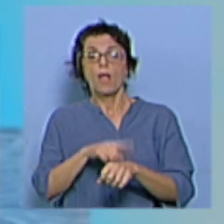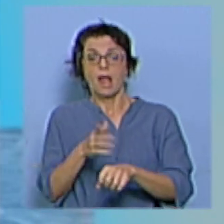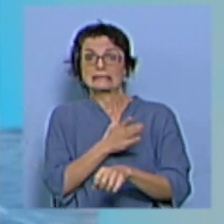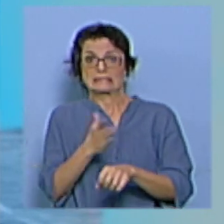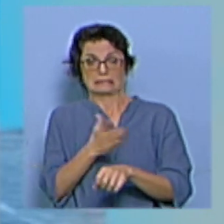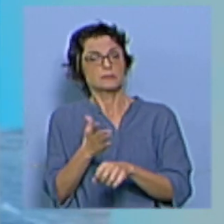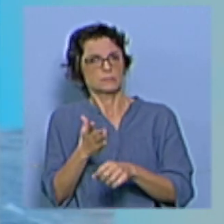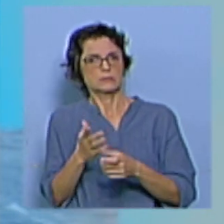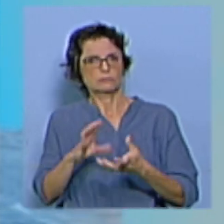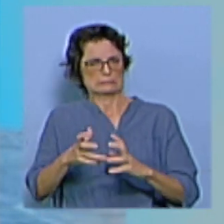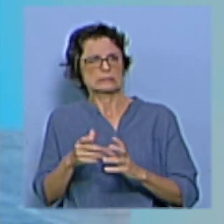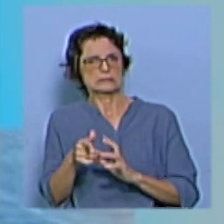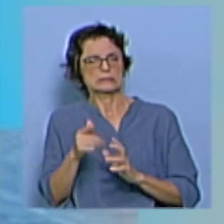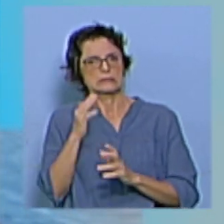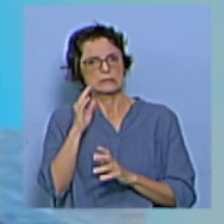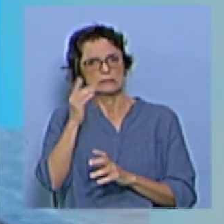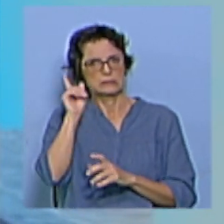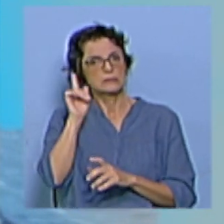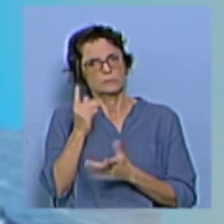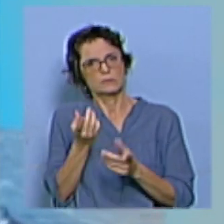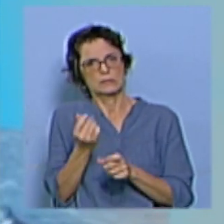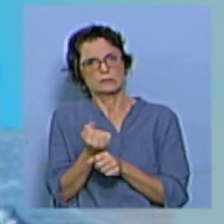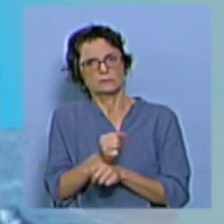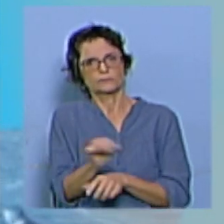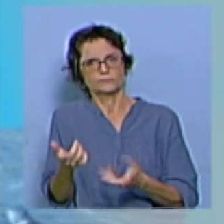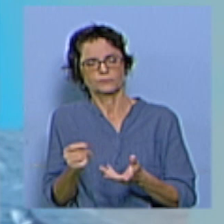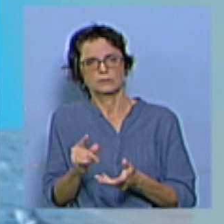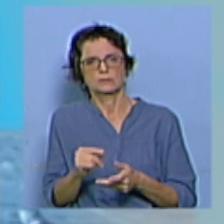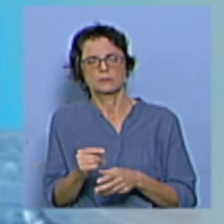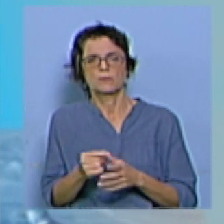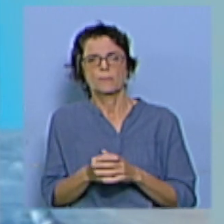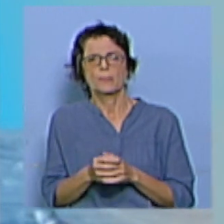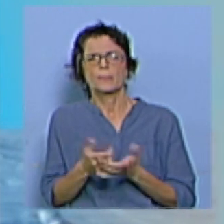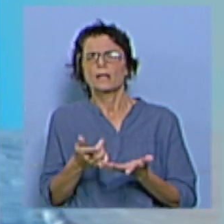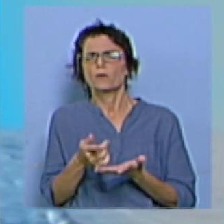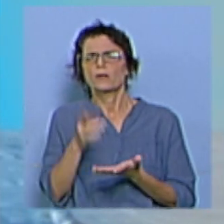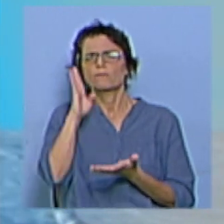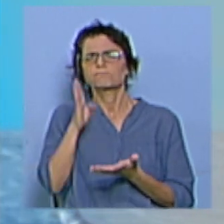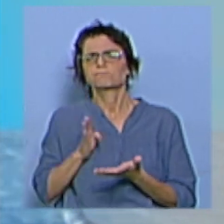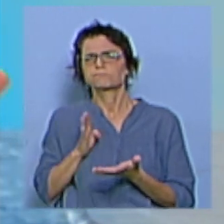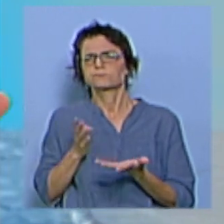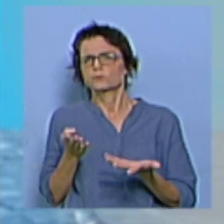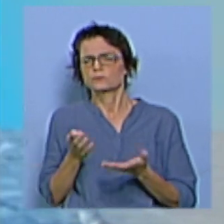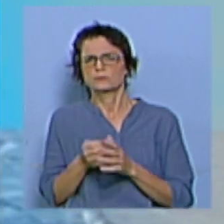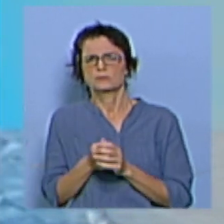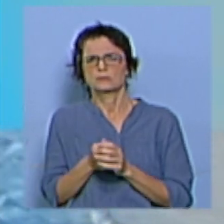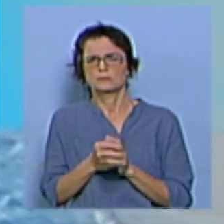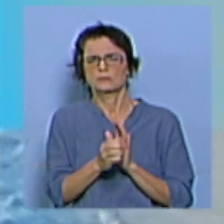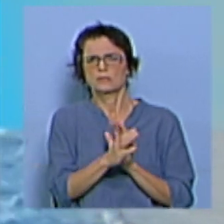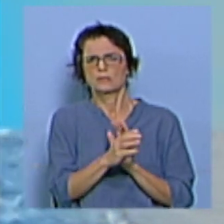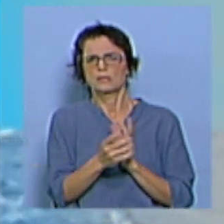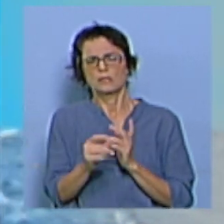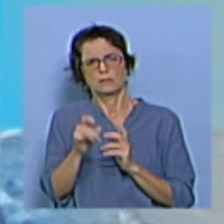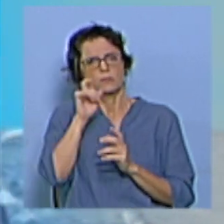constantemente redefinidos. E no que diz respeito à Diocese das Forças Armadas e Forças de Segurança, que acompanhamento é que os serviços desta Diocese